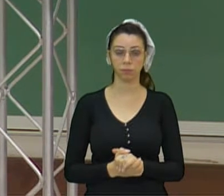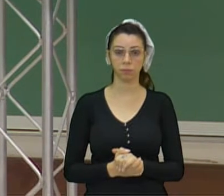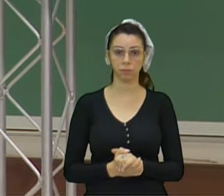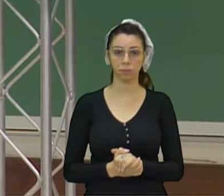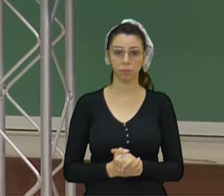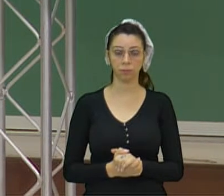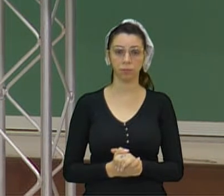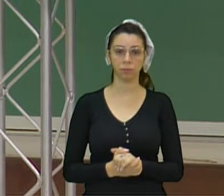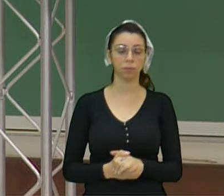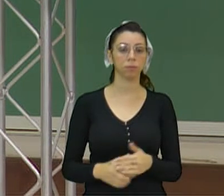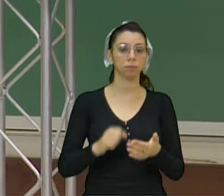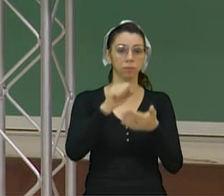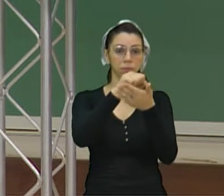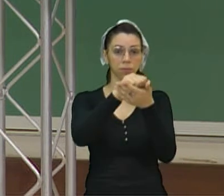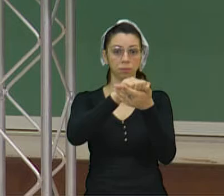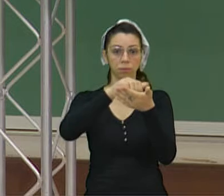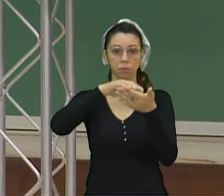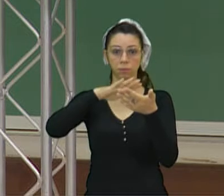Esse exercício